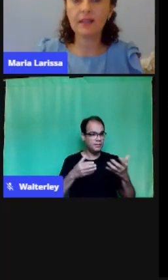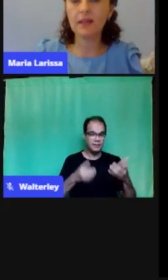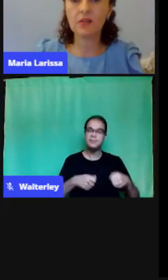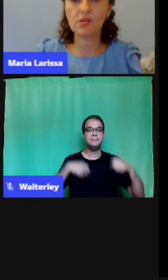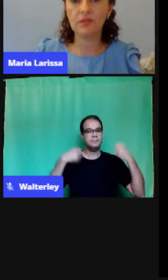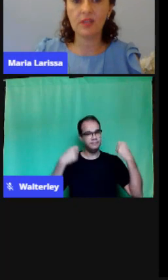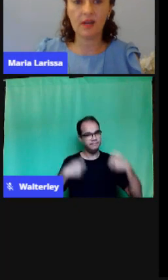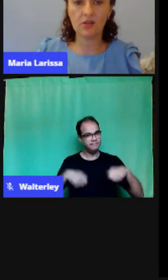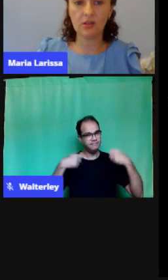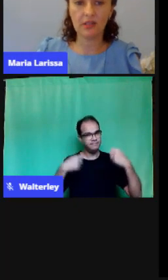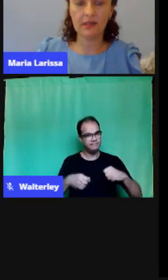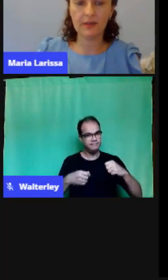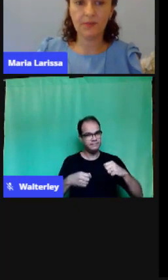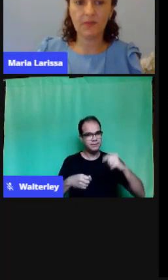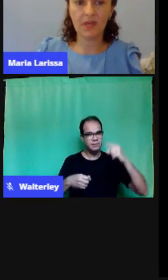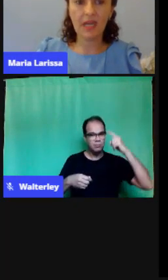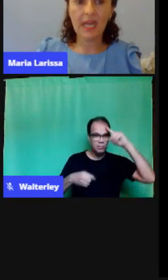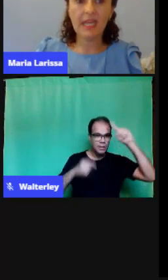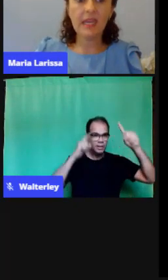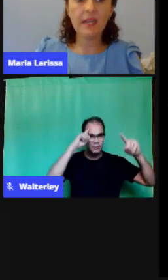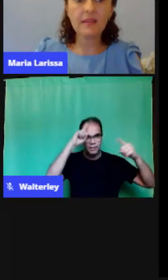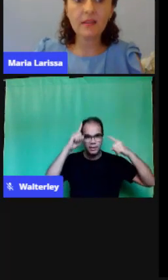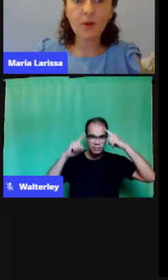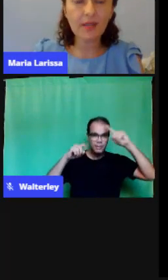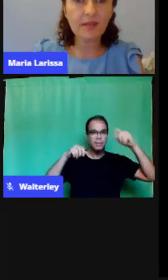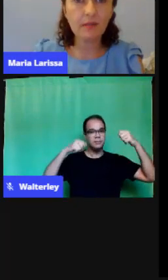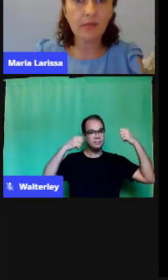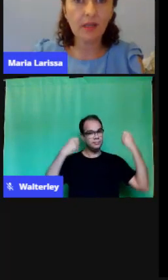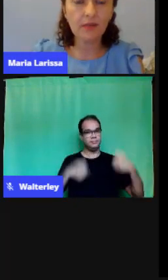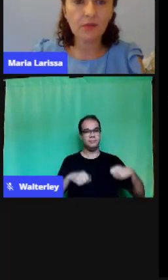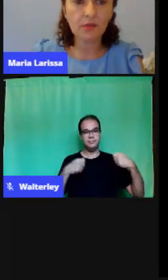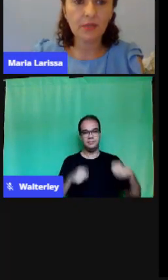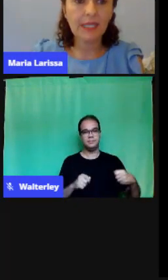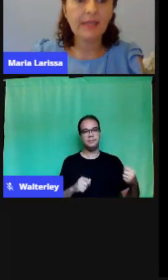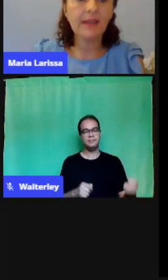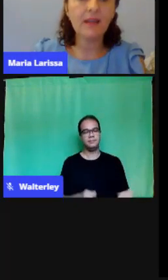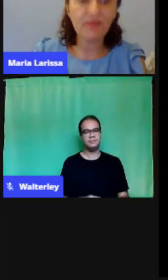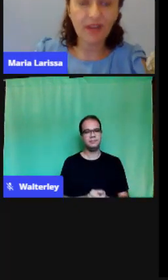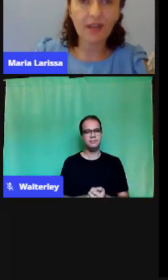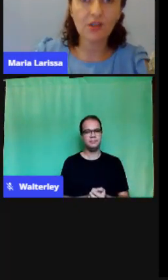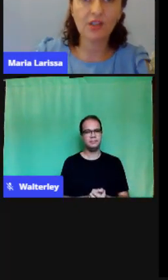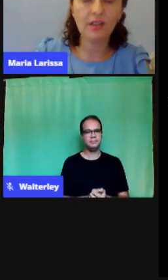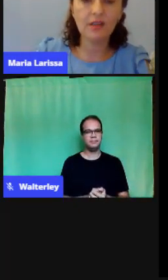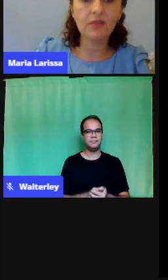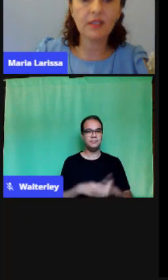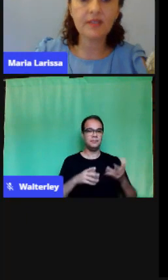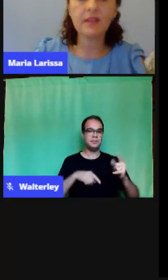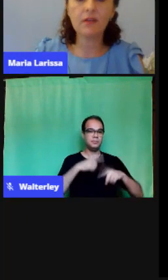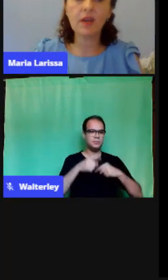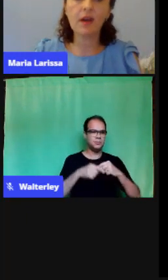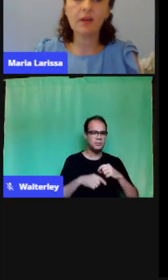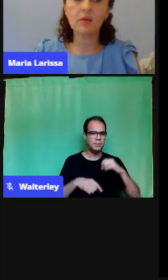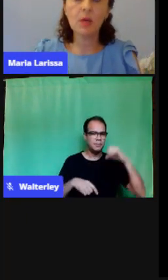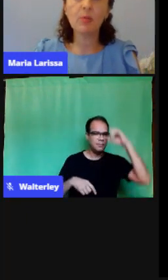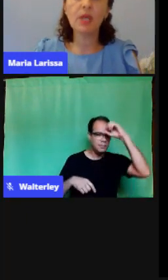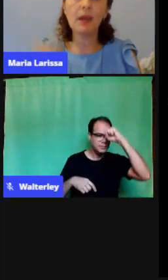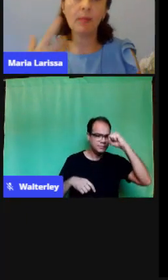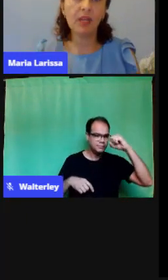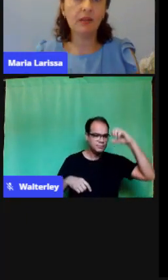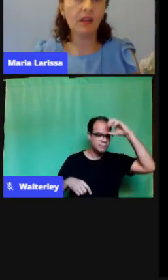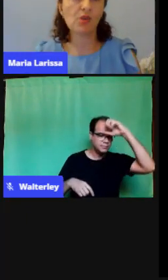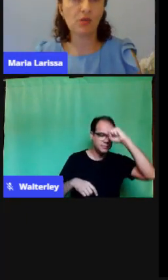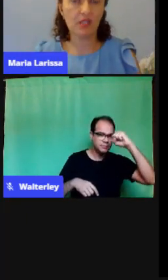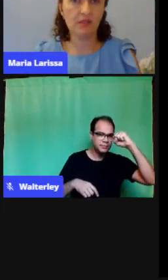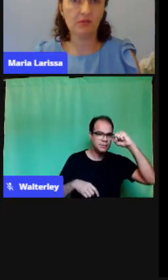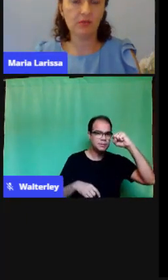a usar a criatividade dele. Né? E esse conhecimento que ele vai adquirir vai ter significado, porque